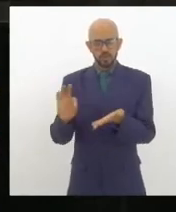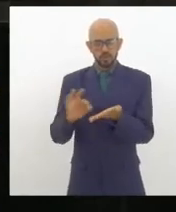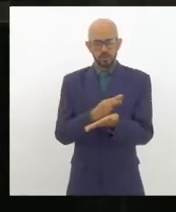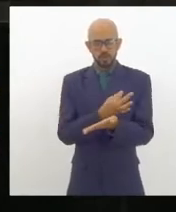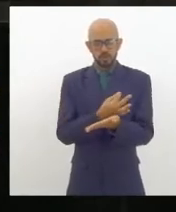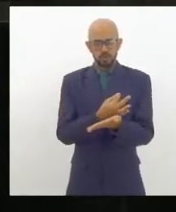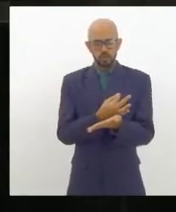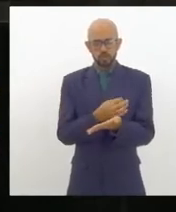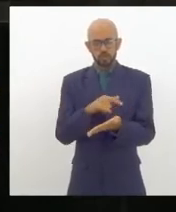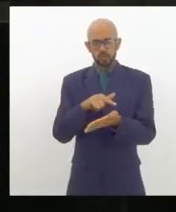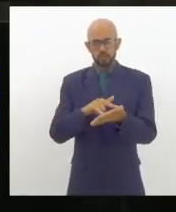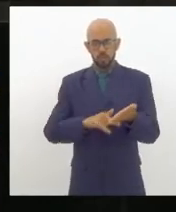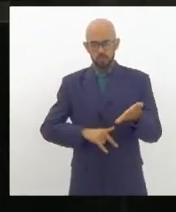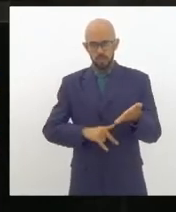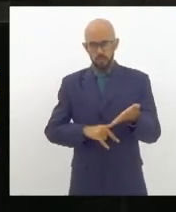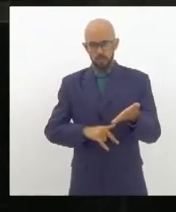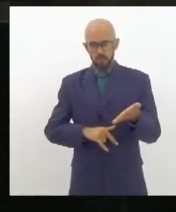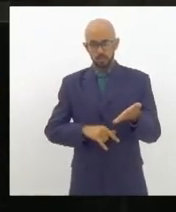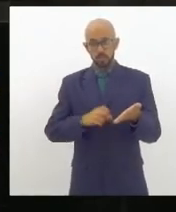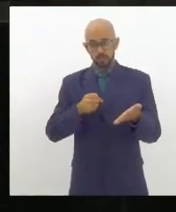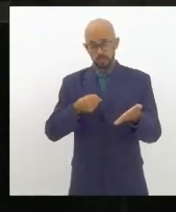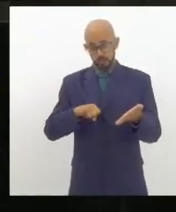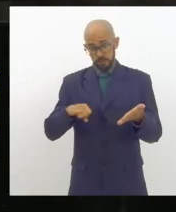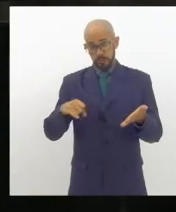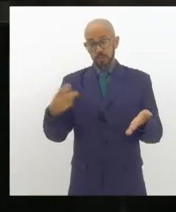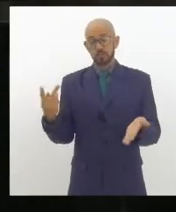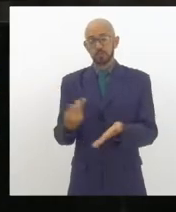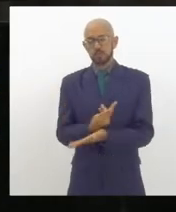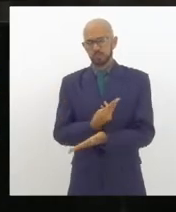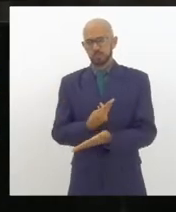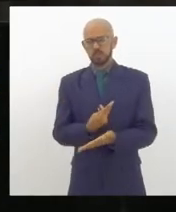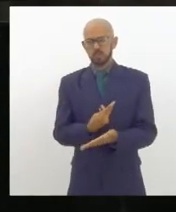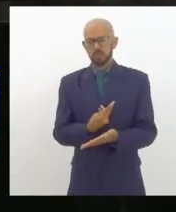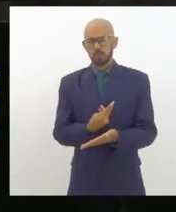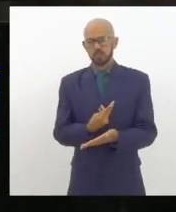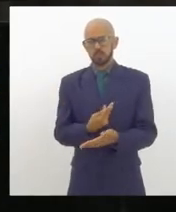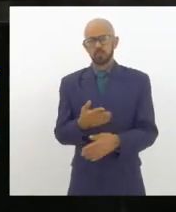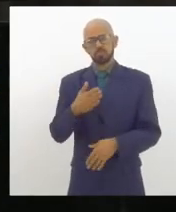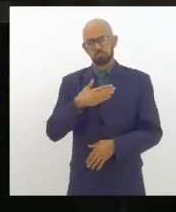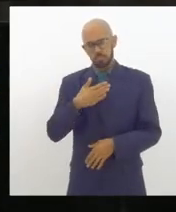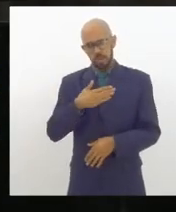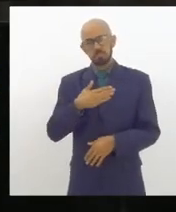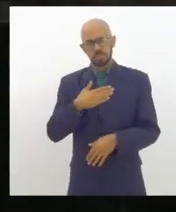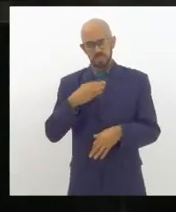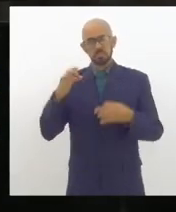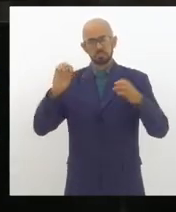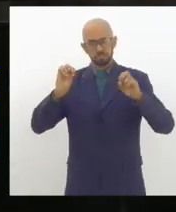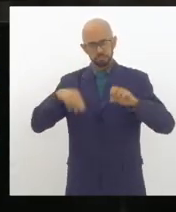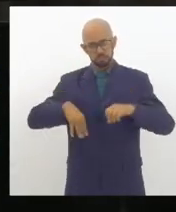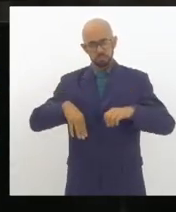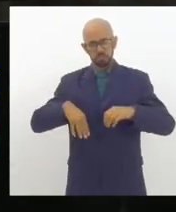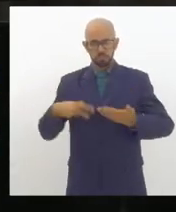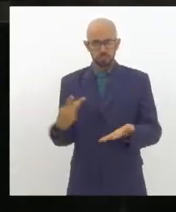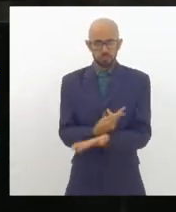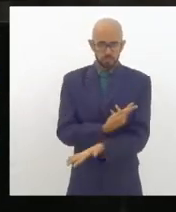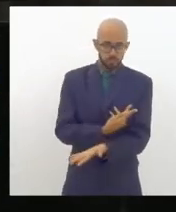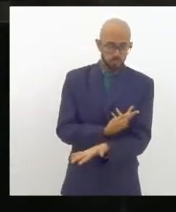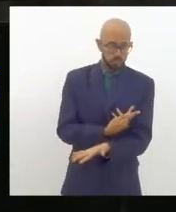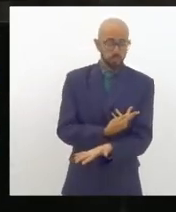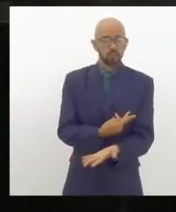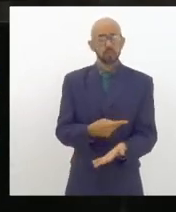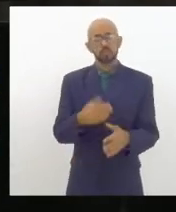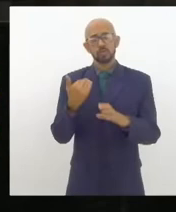assinatura desse documento, e tendo havido, e nada me faz crer que não tenha acontecido, que